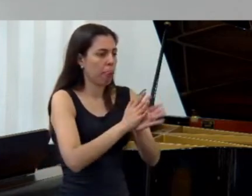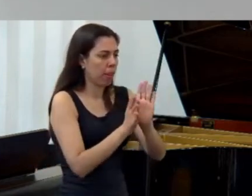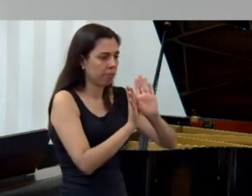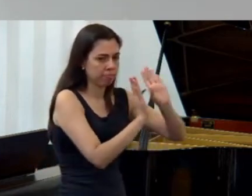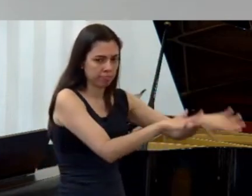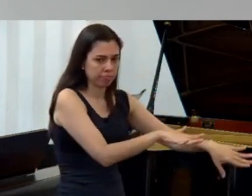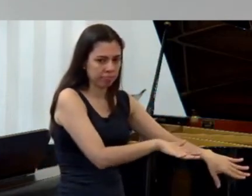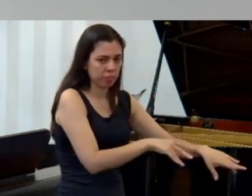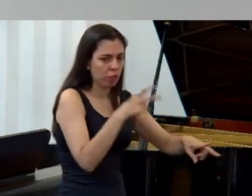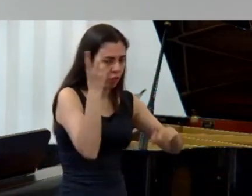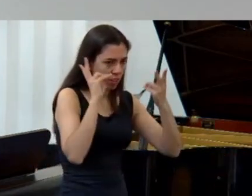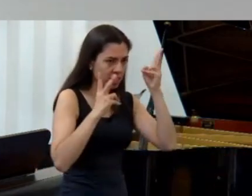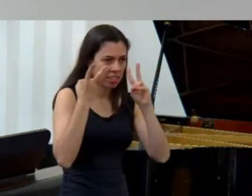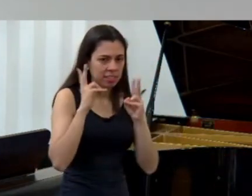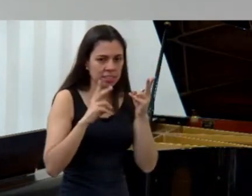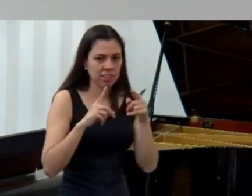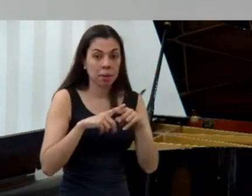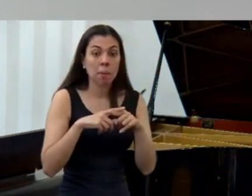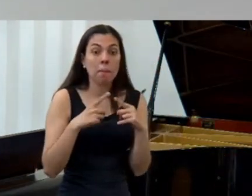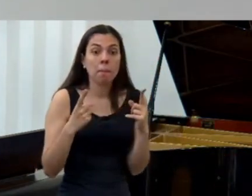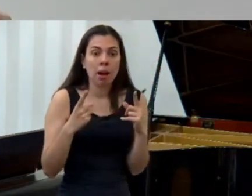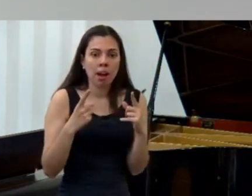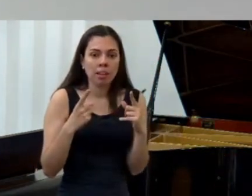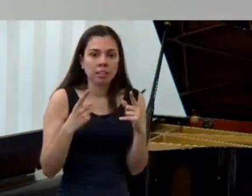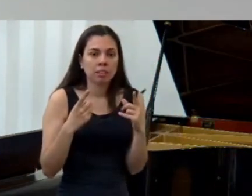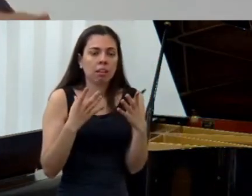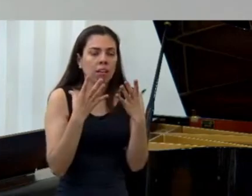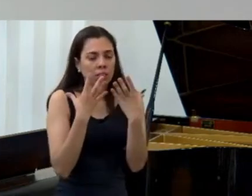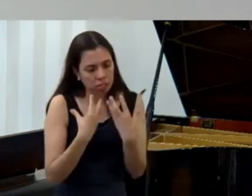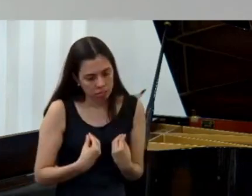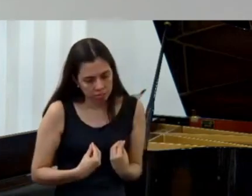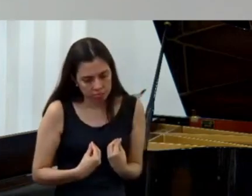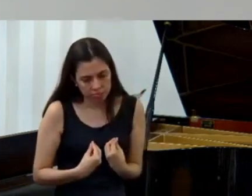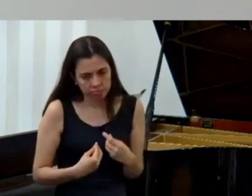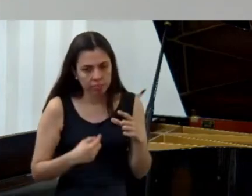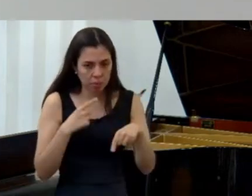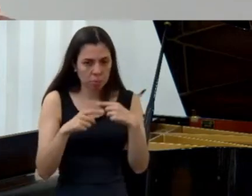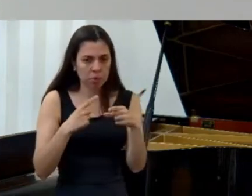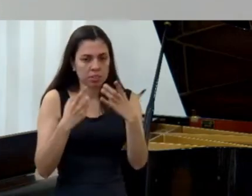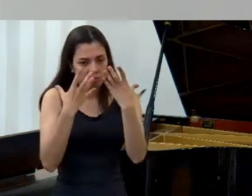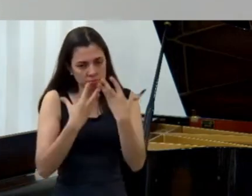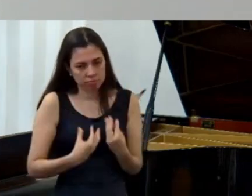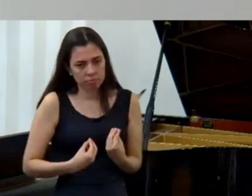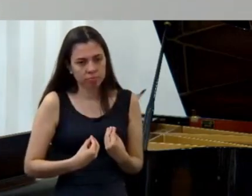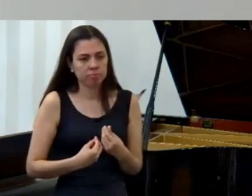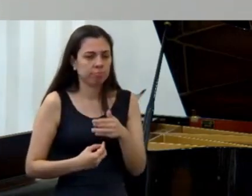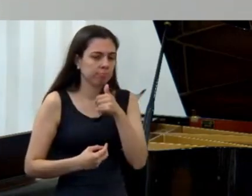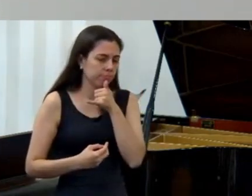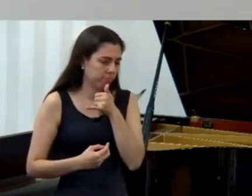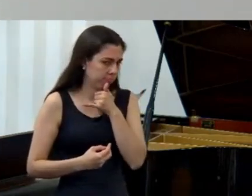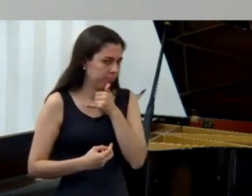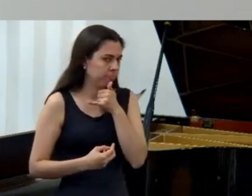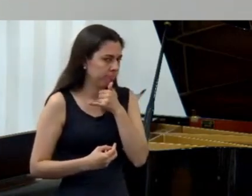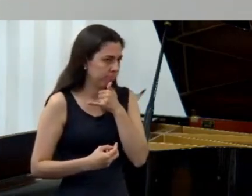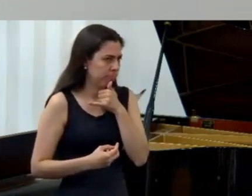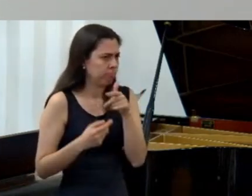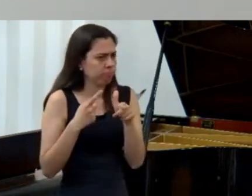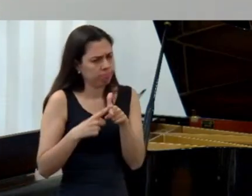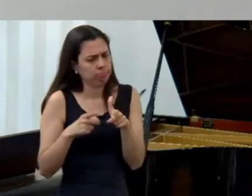mais fraqueza, debilidade da sua vida, do seu ministério. Isso também nos